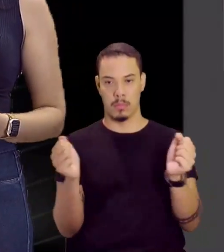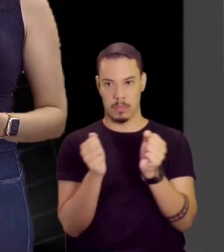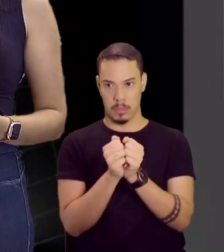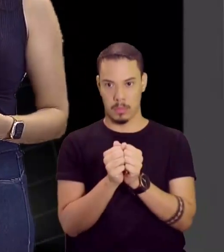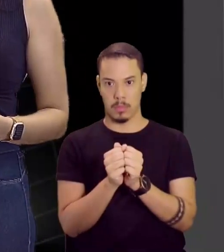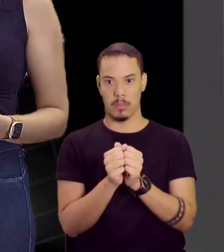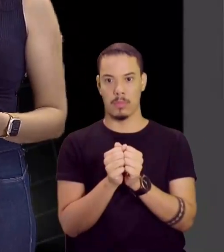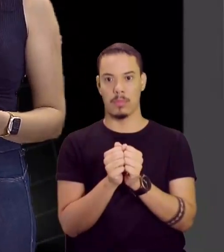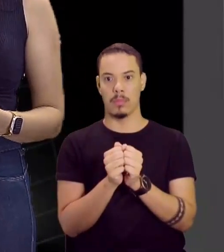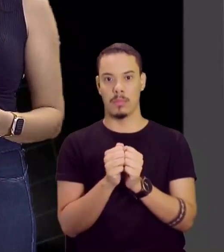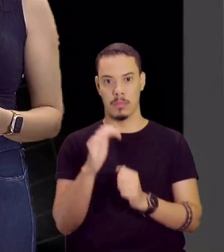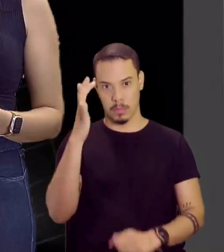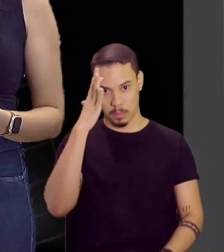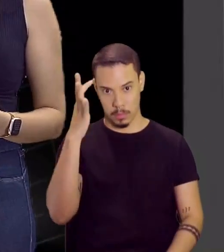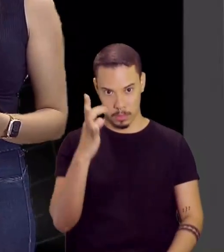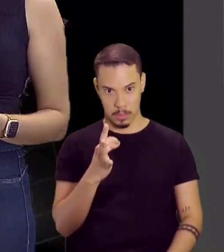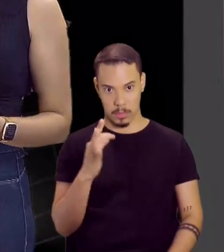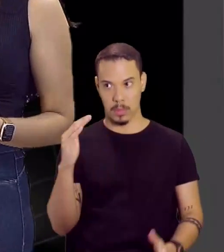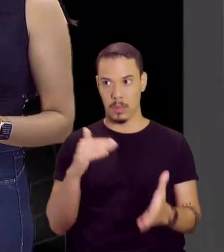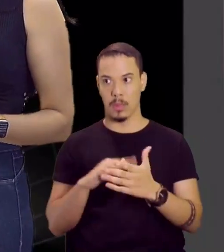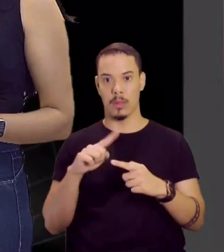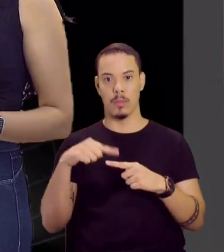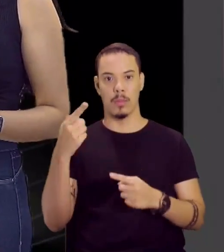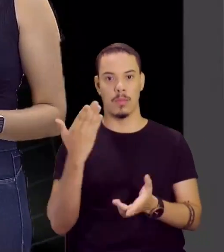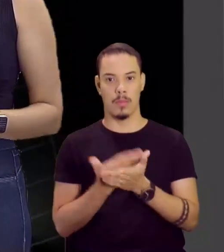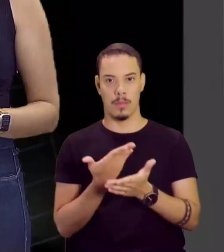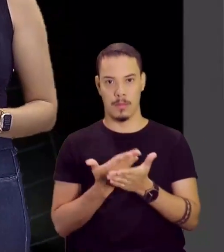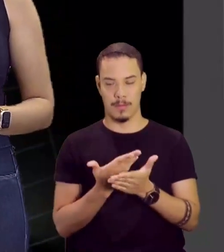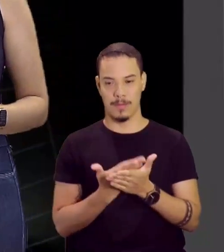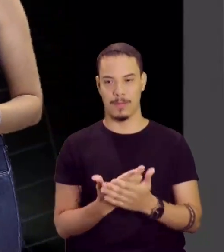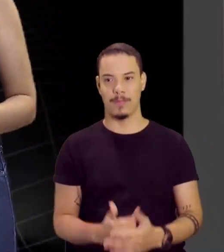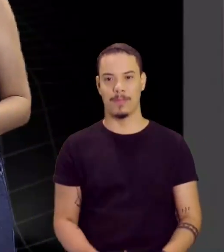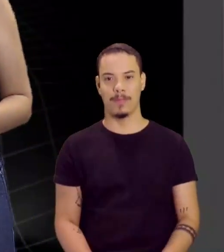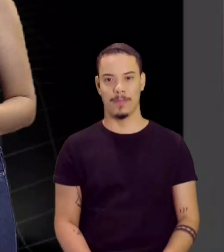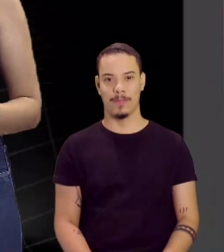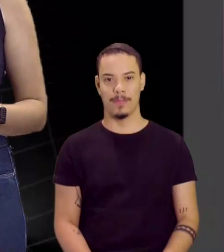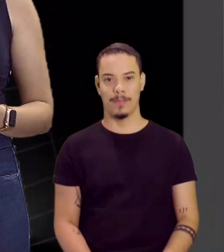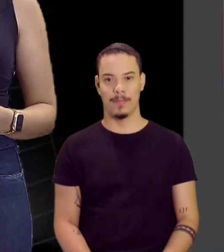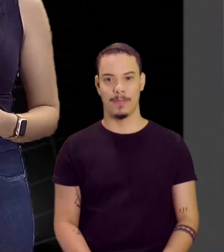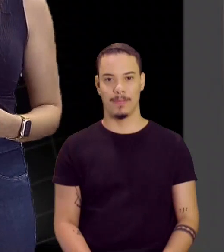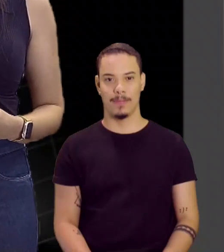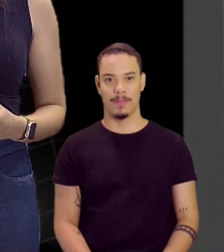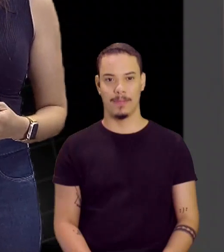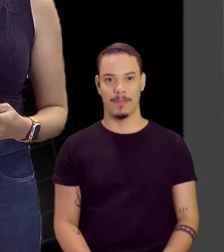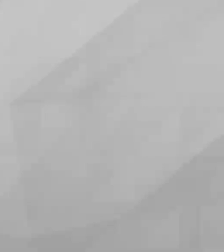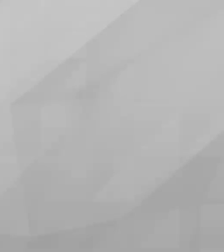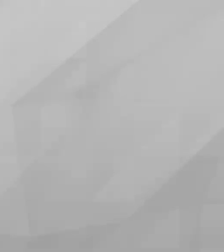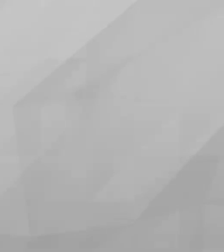outra decrescente. Entendido, pessoal? Uma próxima aula, então. Até a próxima. Tchau, tchau.